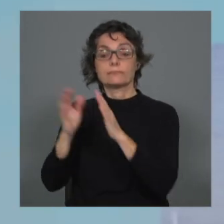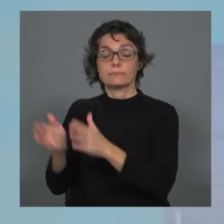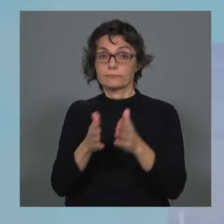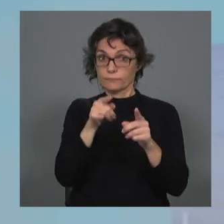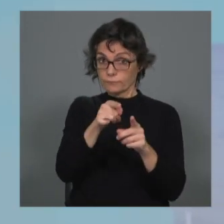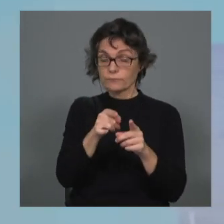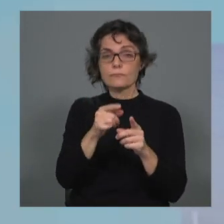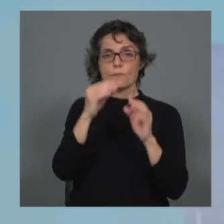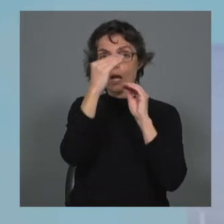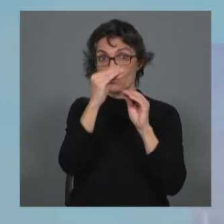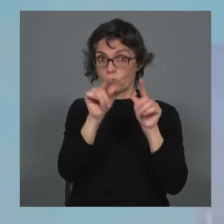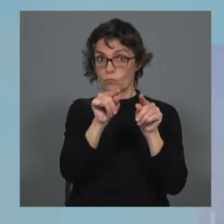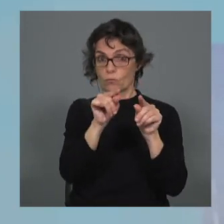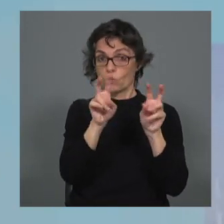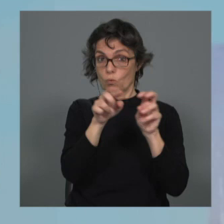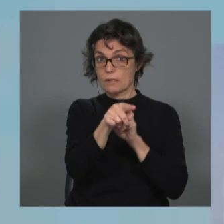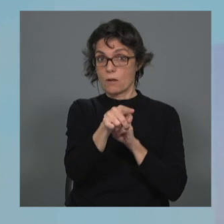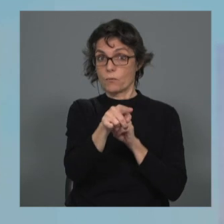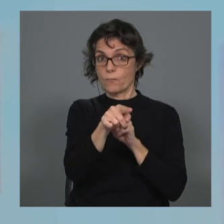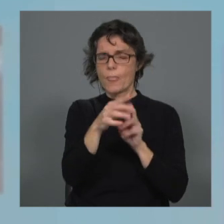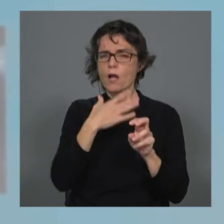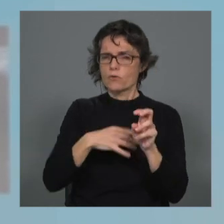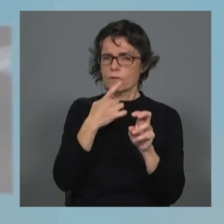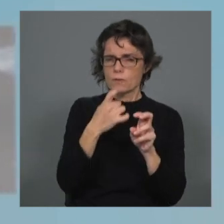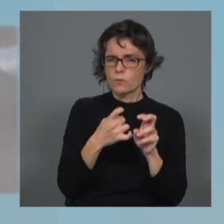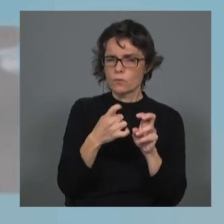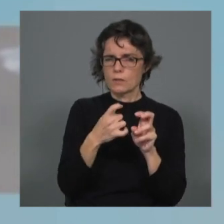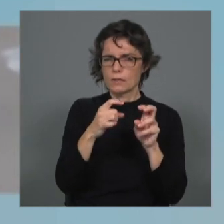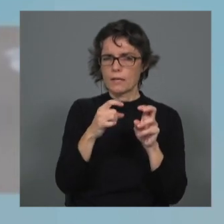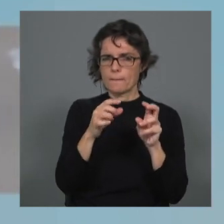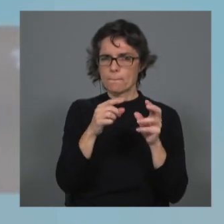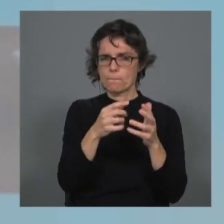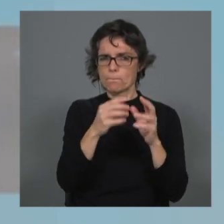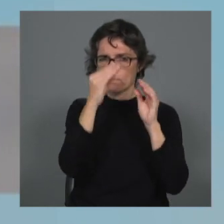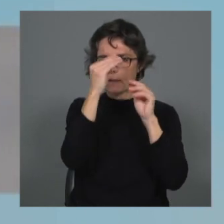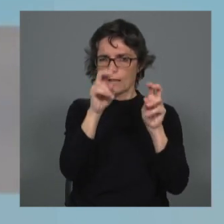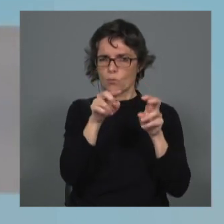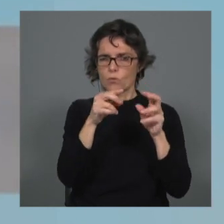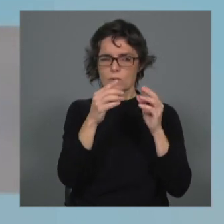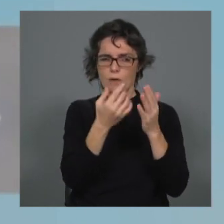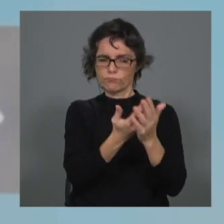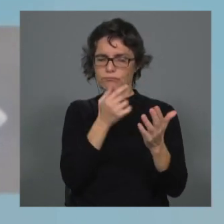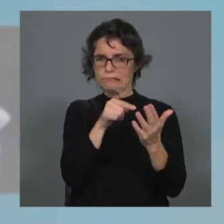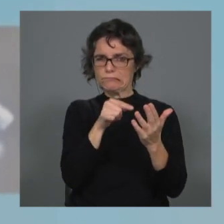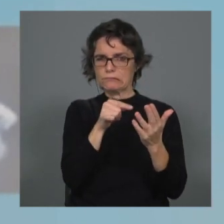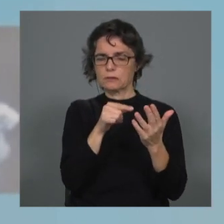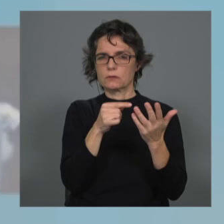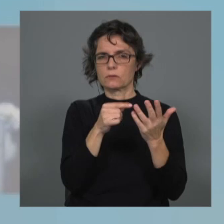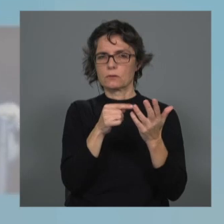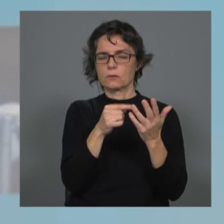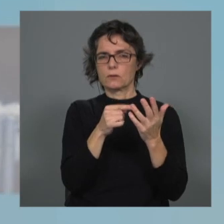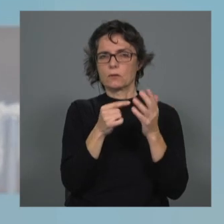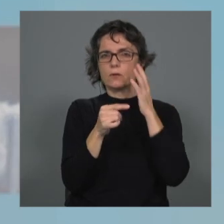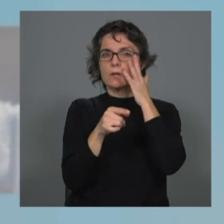que o Dr. Guilherme de Oliveira Martins já o referiu, mas para detalhar um pouco a relevância deste tema da instrução e da educação. Talvez não